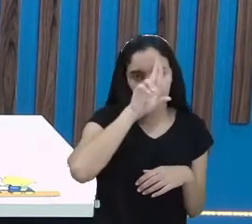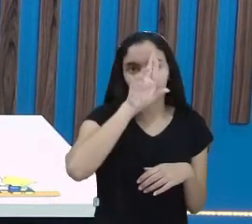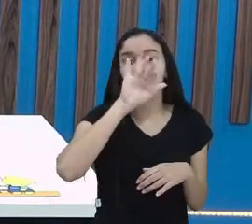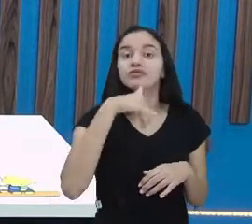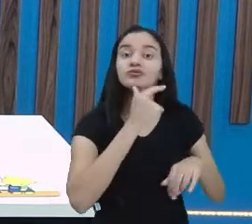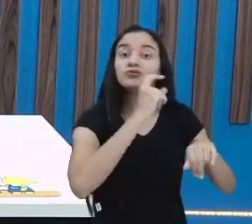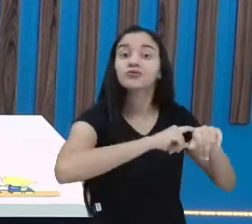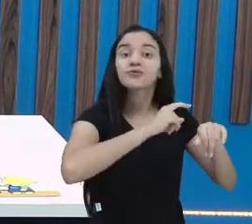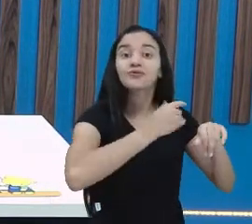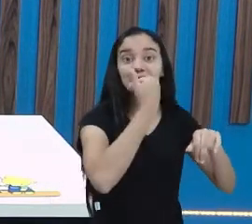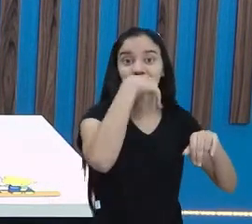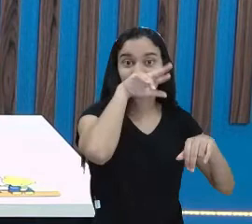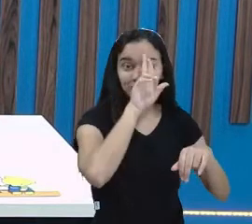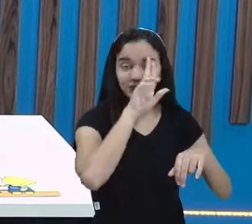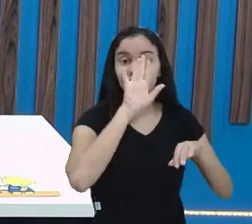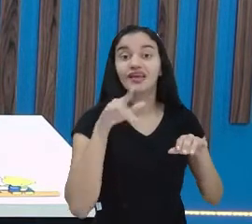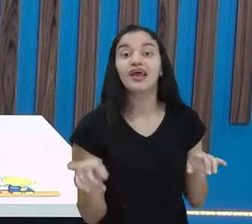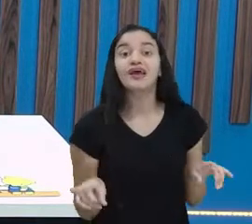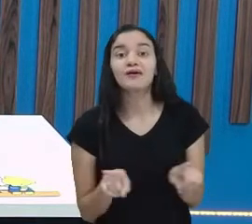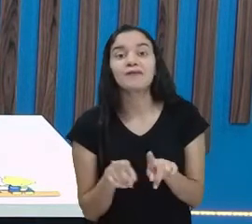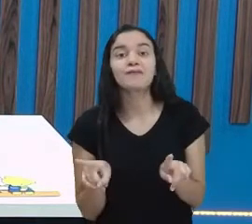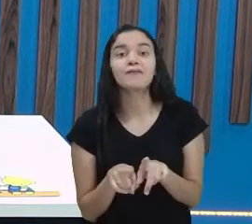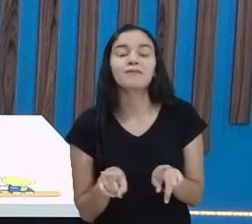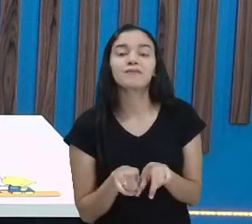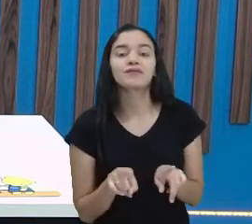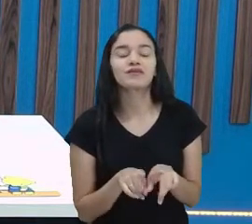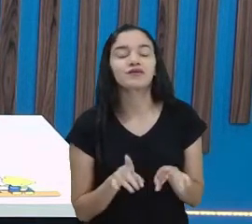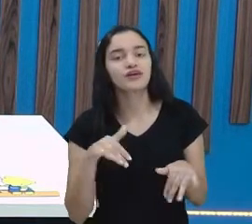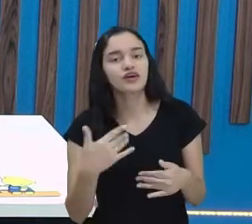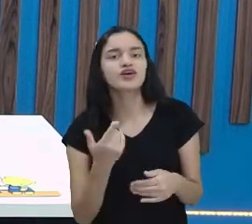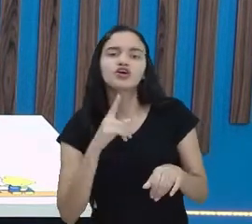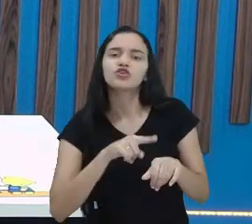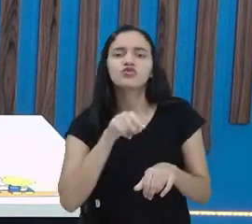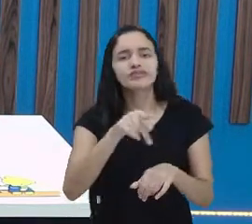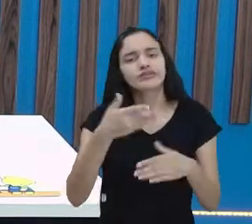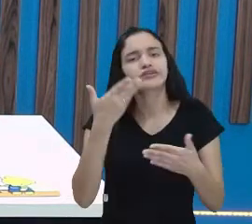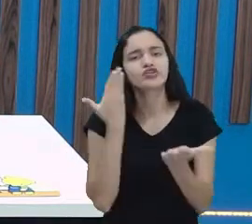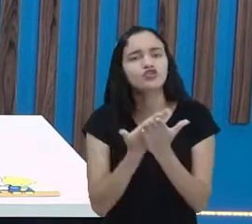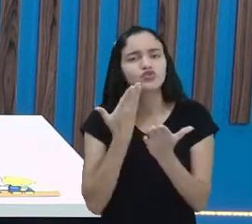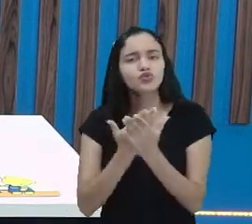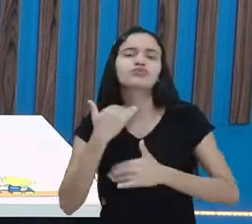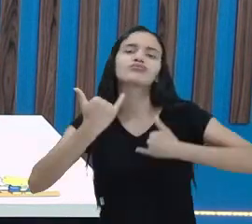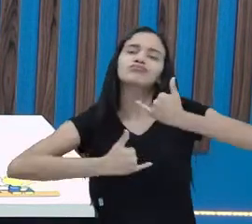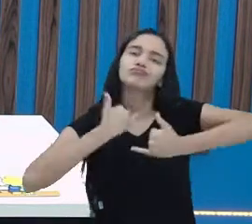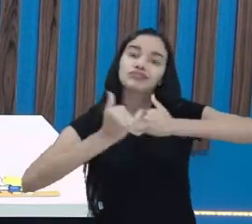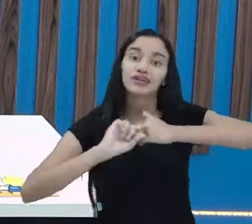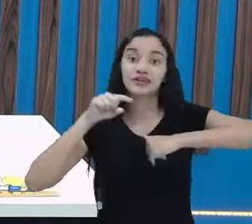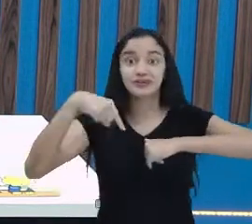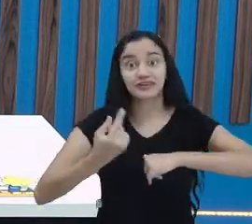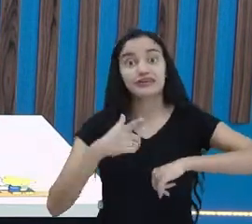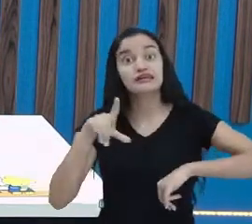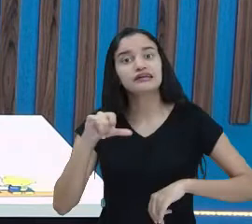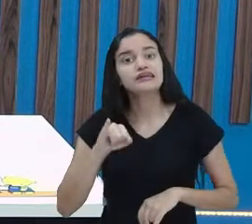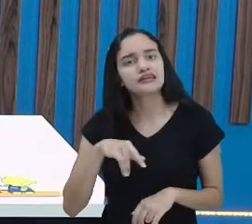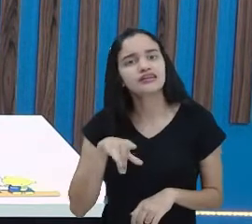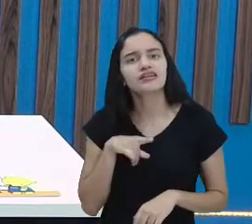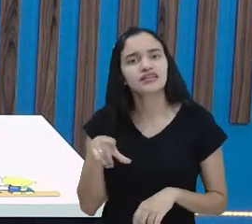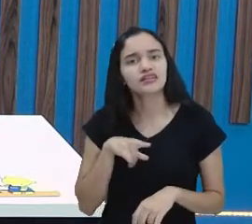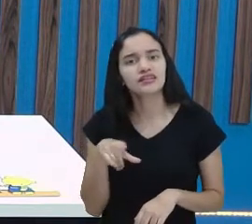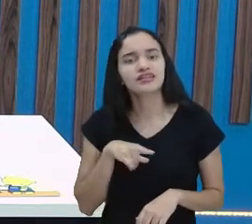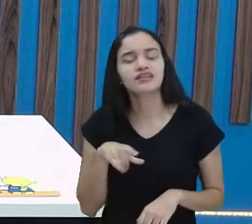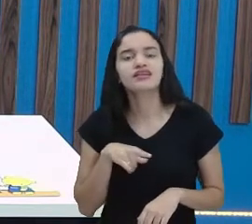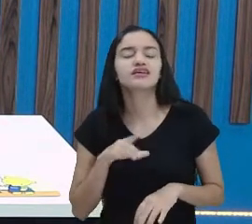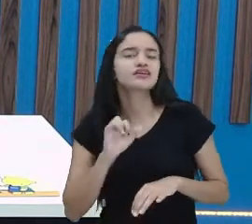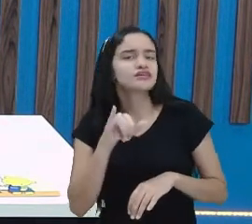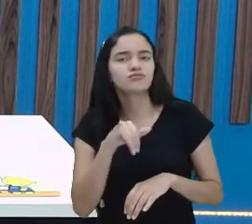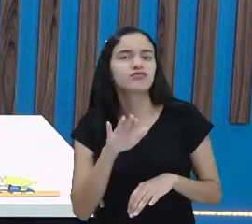o horário do almoço, não é? Aí vem a hora que você estuda e depois brinca. Se você tem reforço, você vai para o